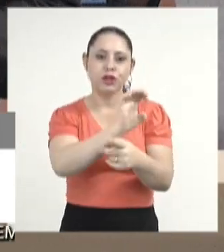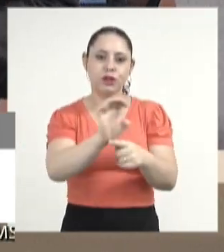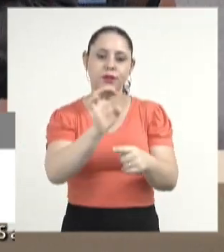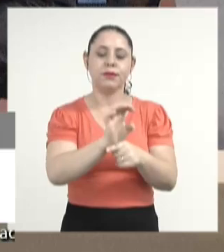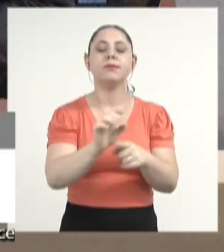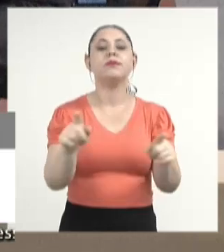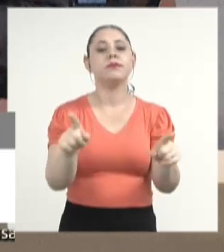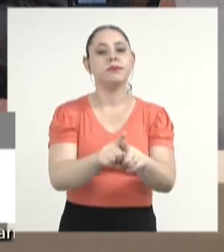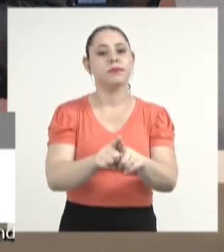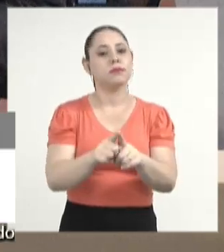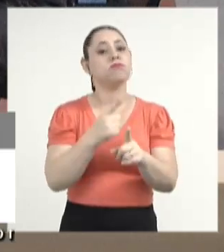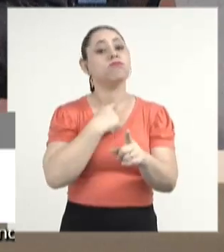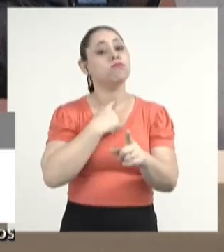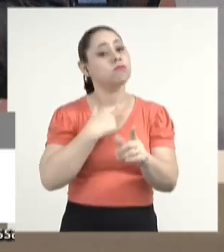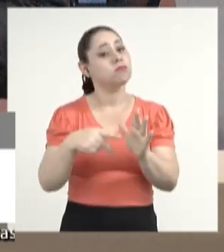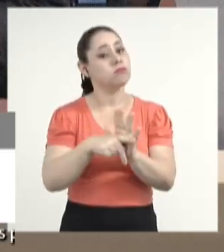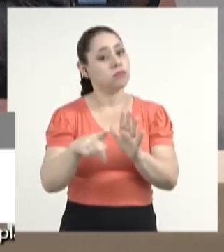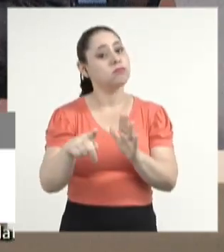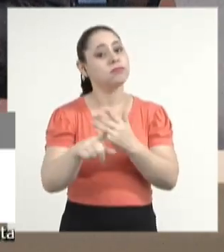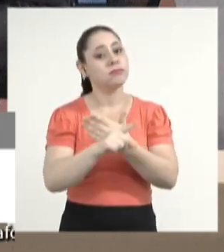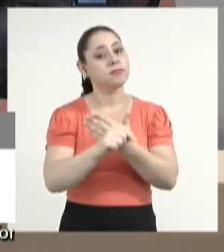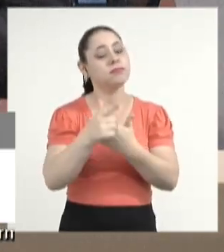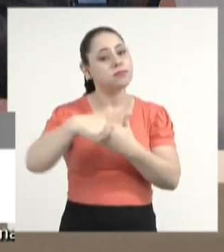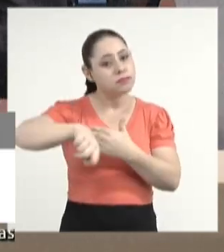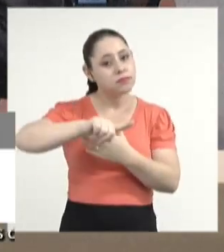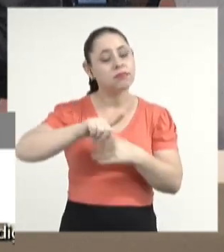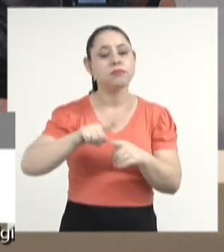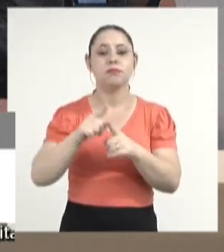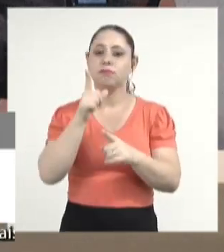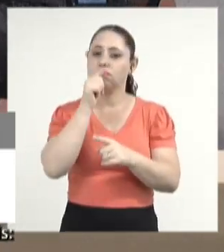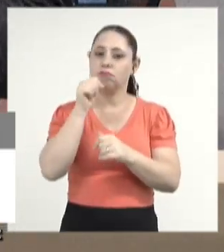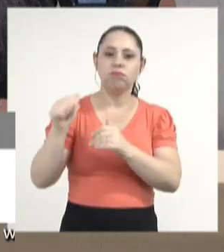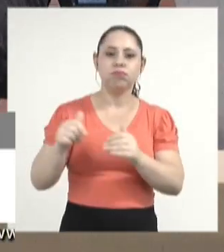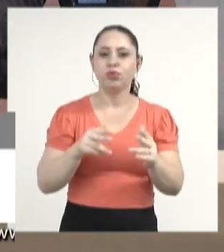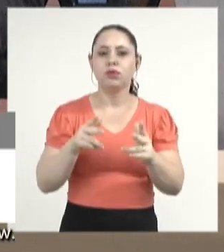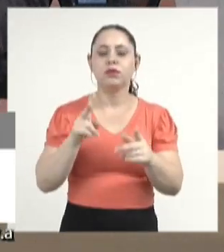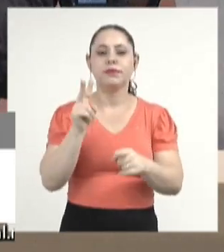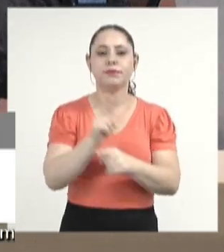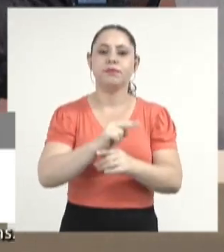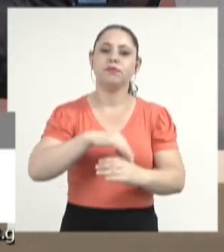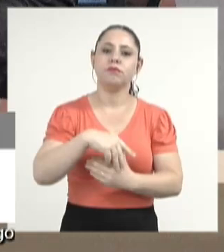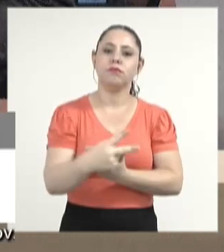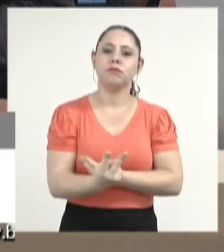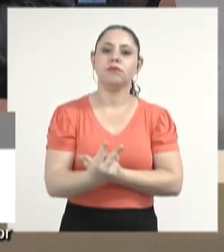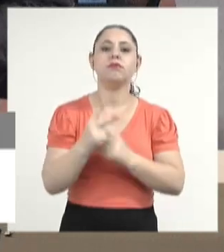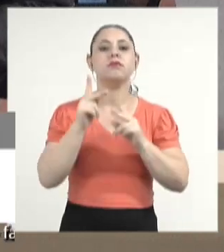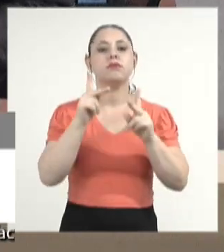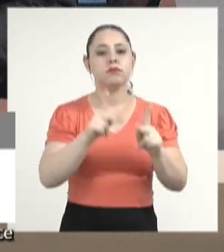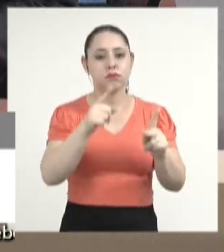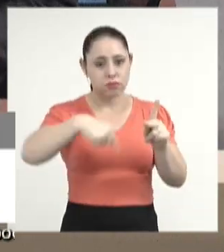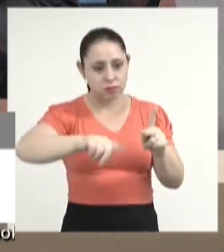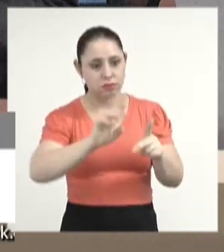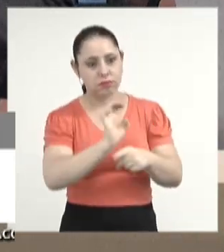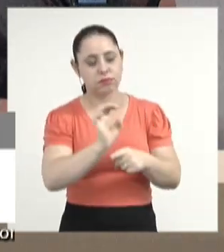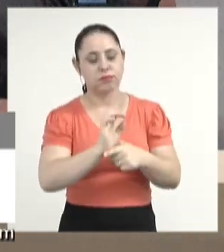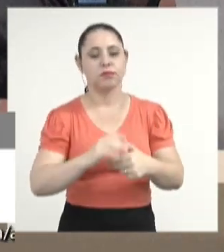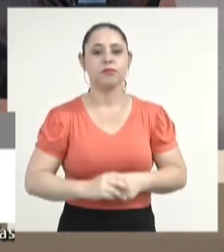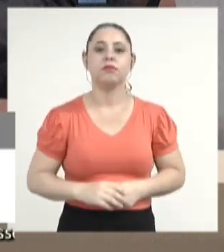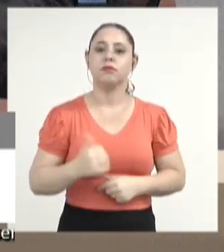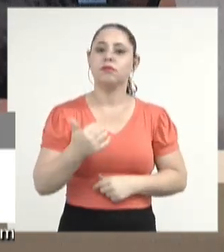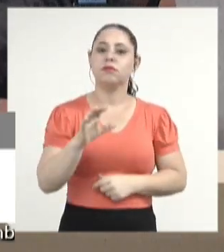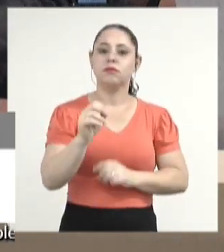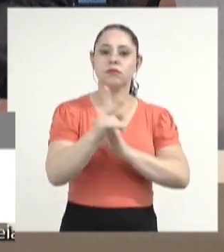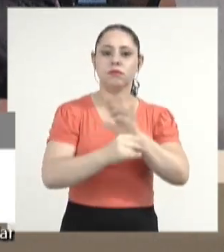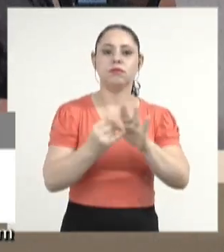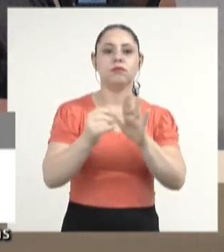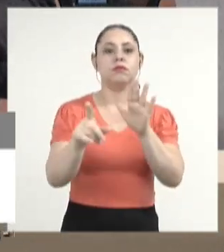também de interesse regional, visando garantir aí o abastecimento sustentável da população sul-mato-grossense. O 10º